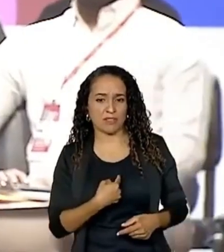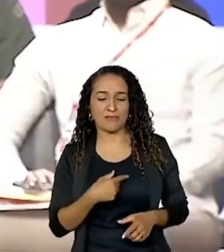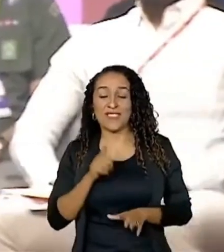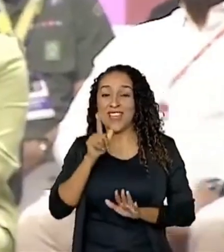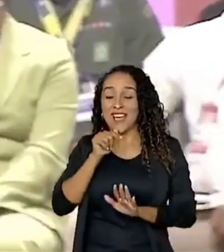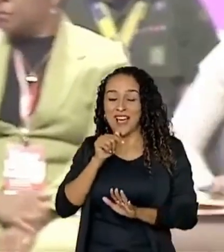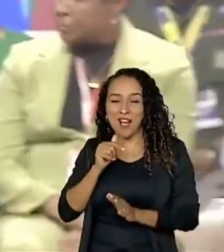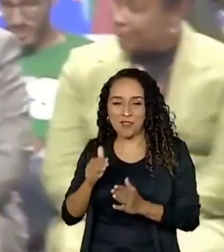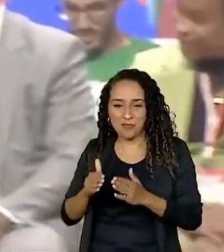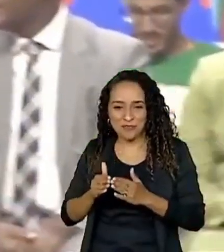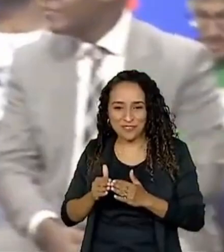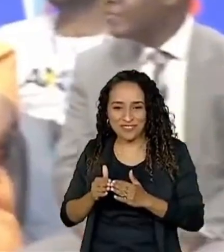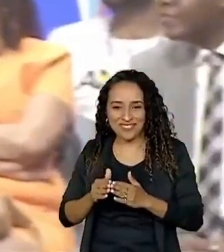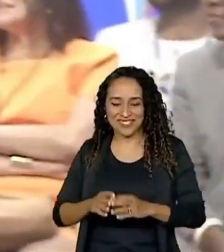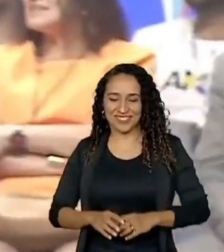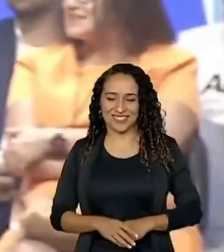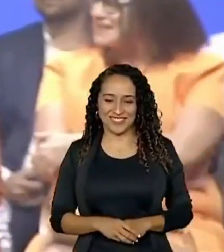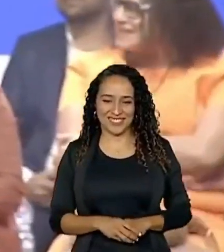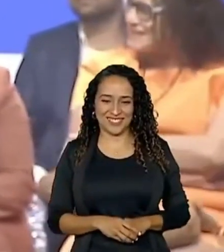amor.